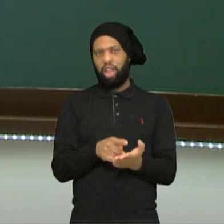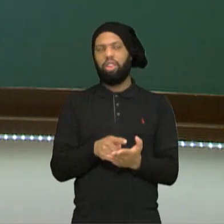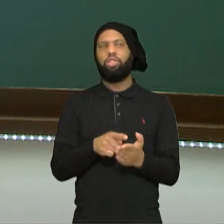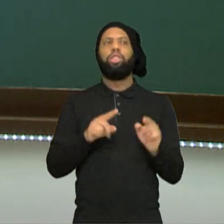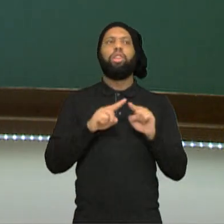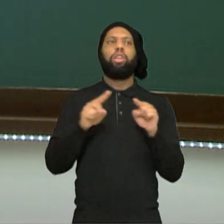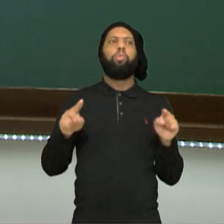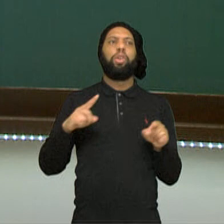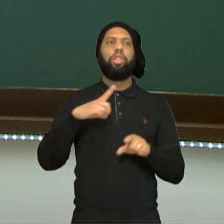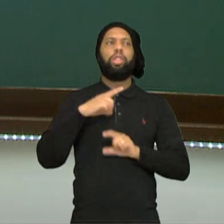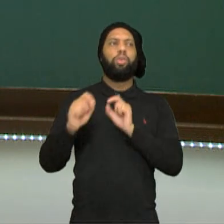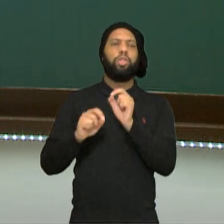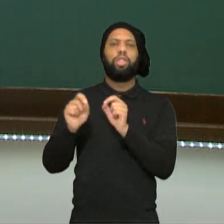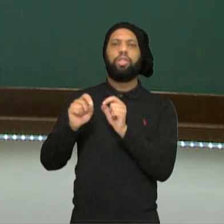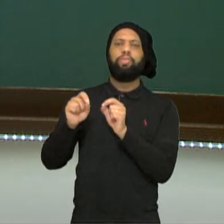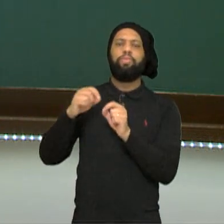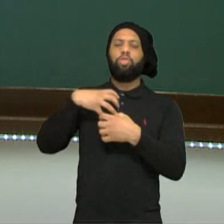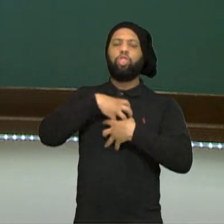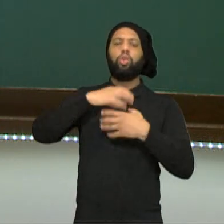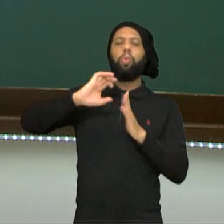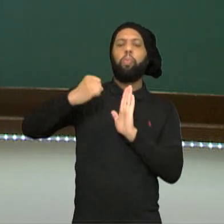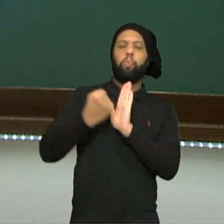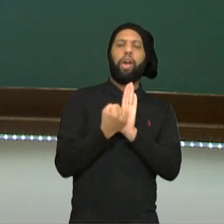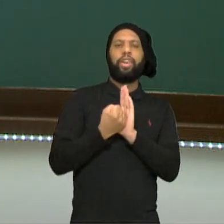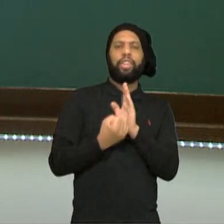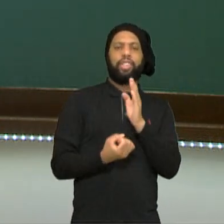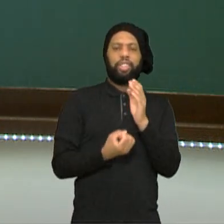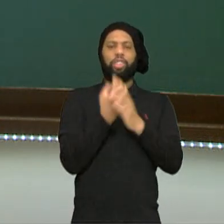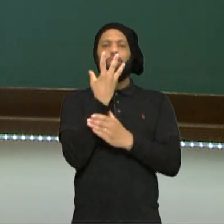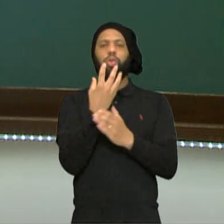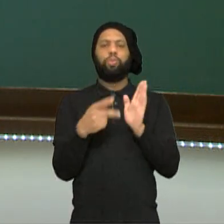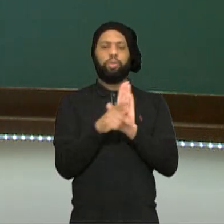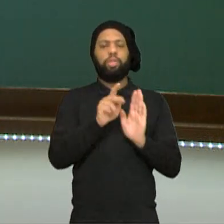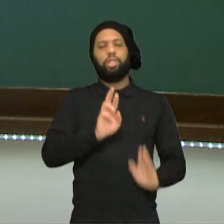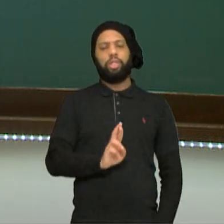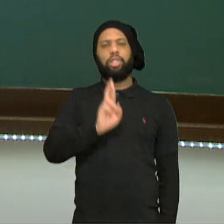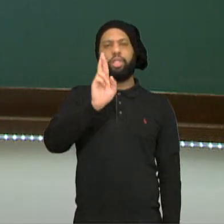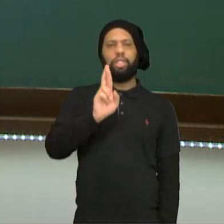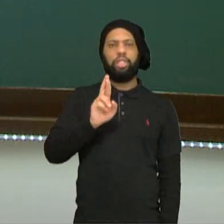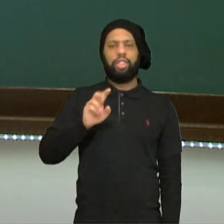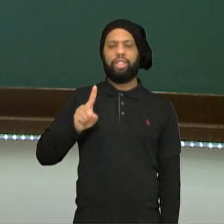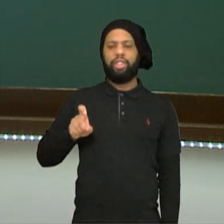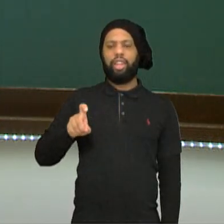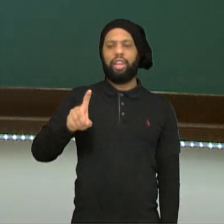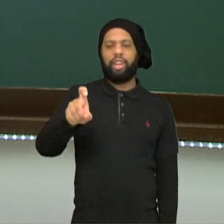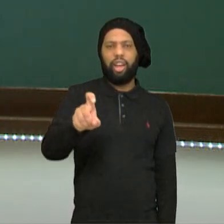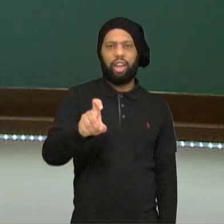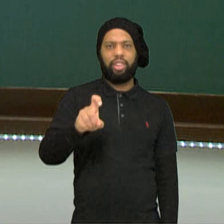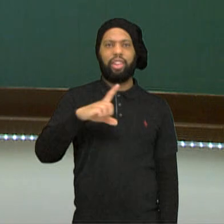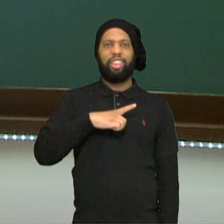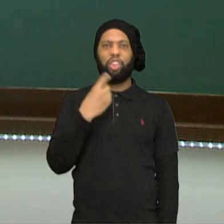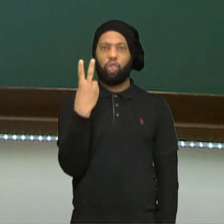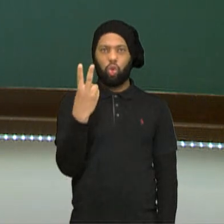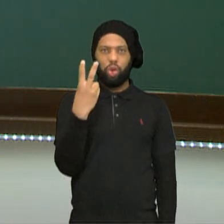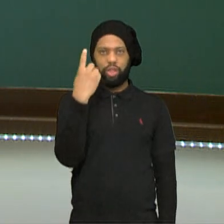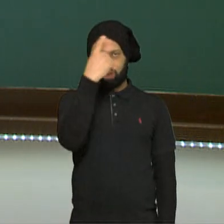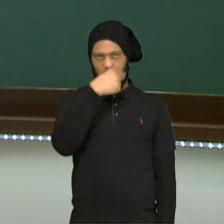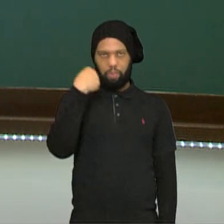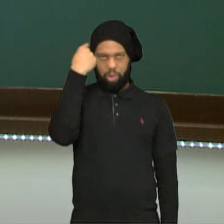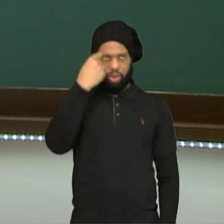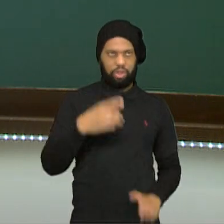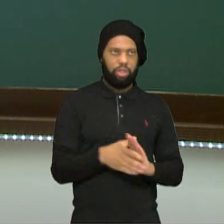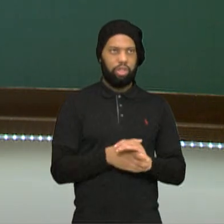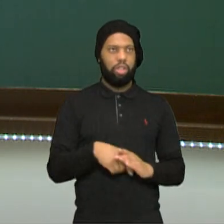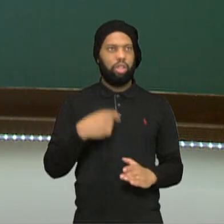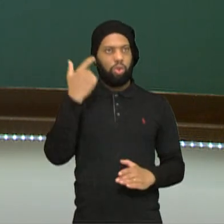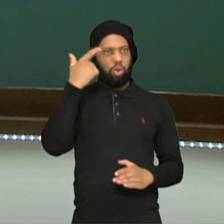tem uma simbologia, né, eles criaram algo para representar essa lagarta de duas cabeças. Então, a gente consegue ver ali